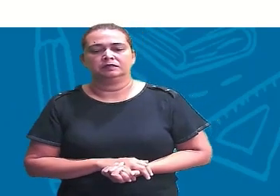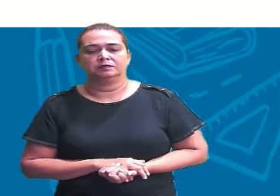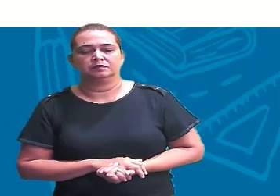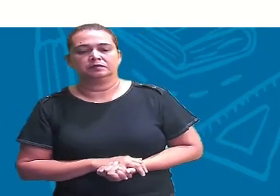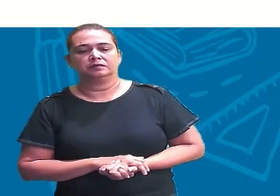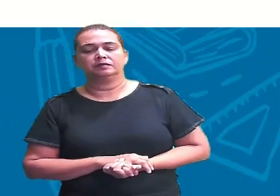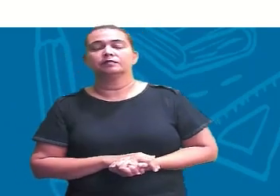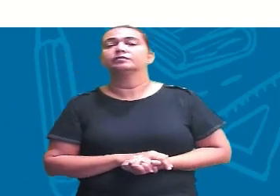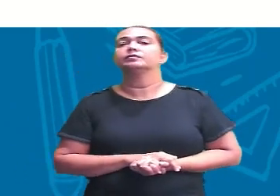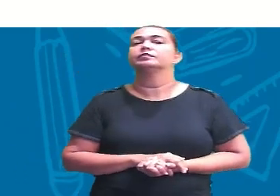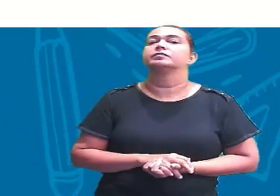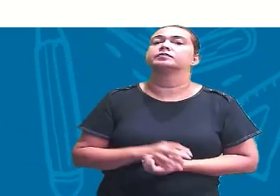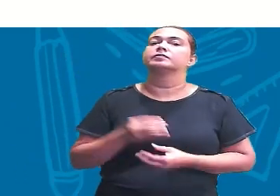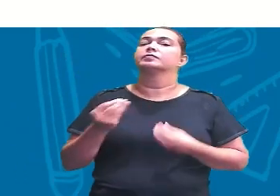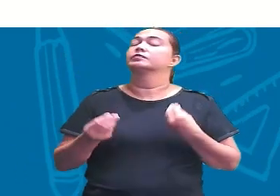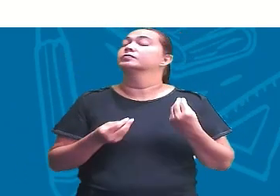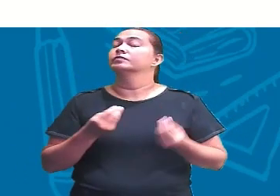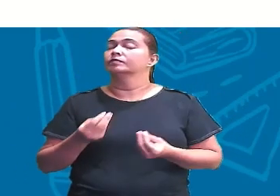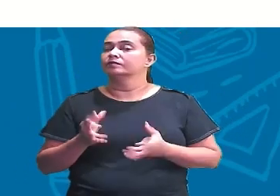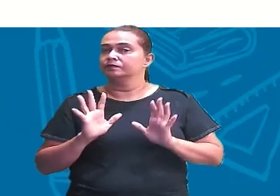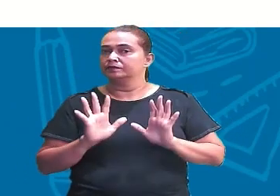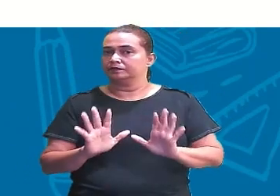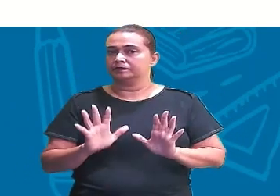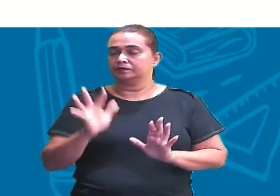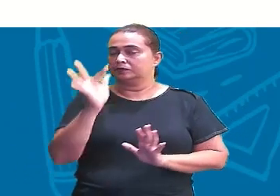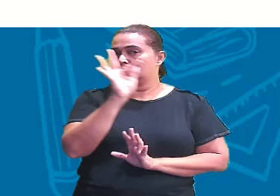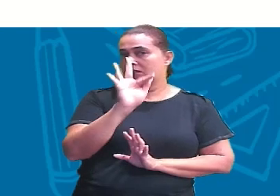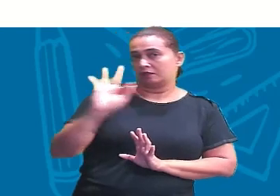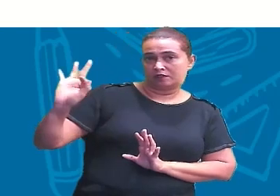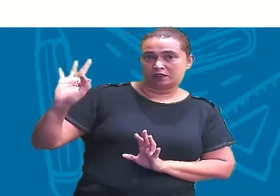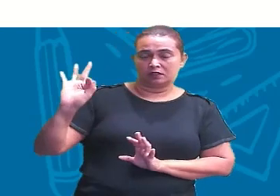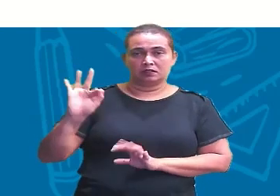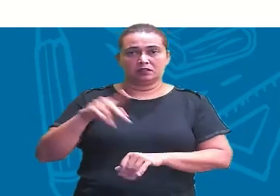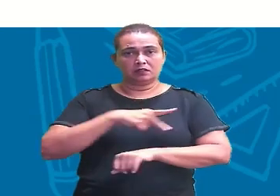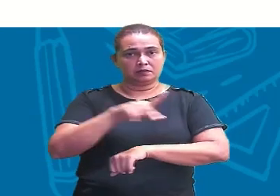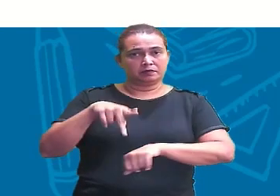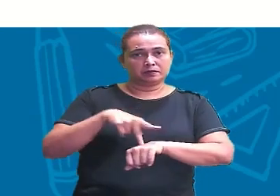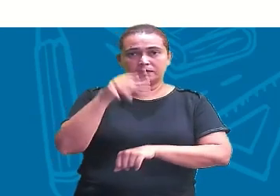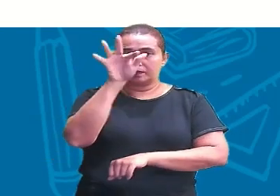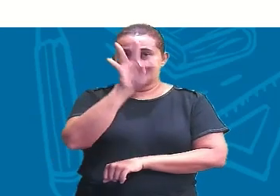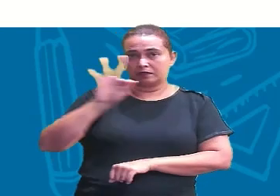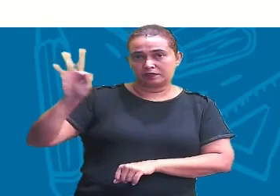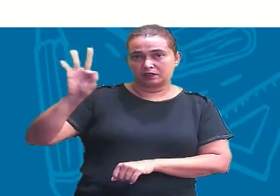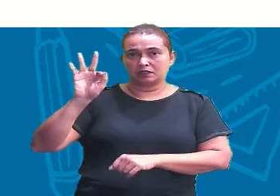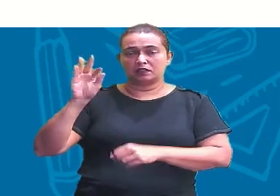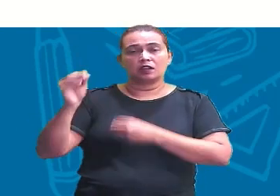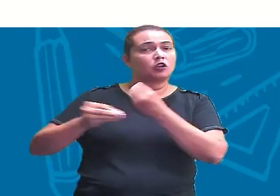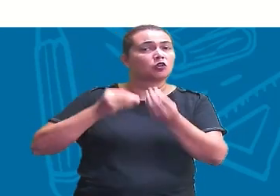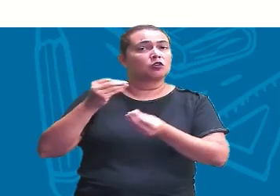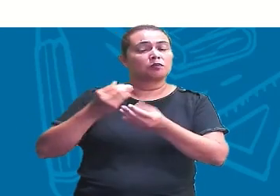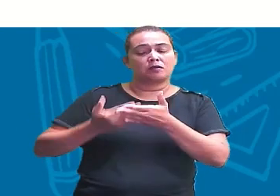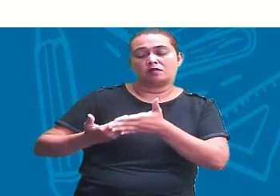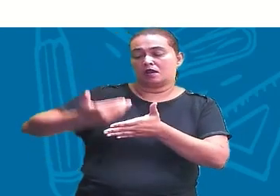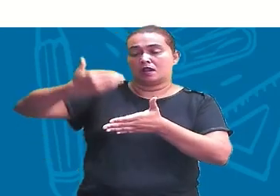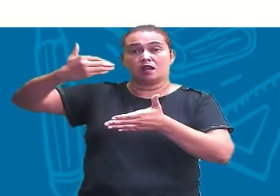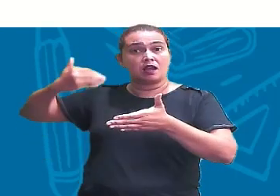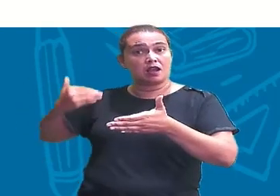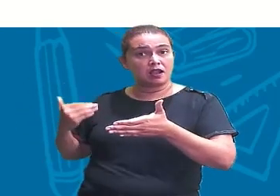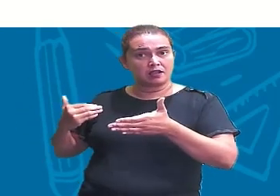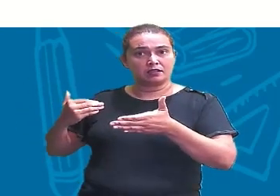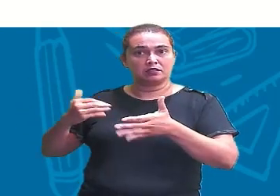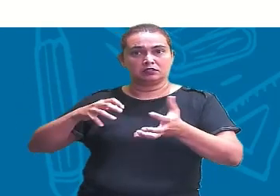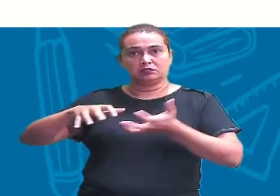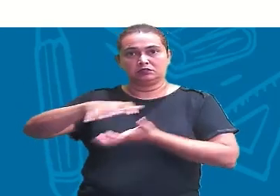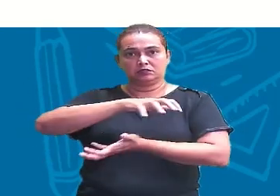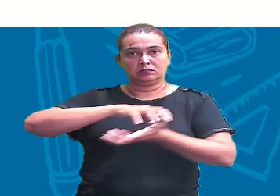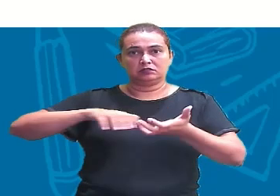Vamos lá, vamos entender, antes de tudo, como é que a França ela estava organizada antes da Revolução. Né? O que é que estava acontecendo